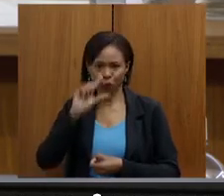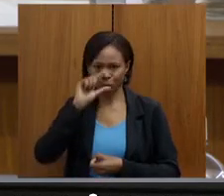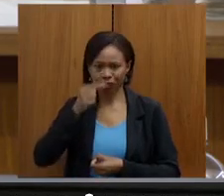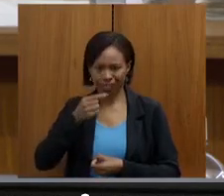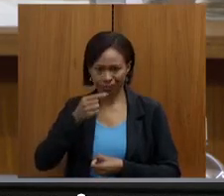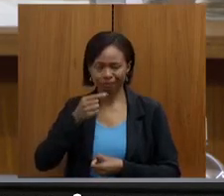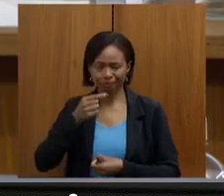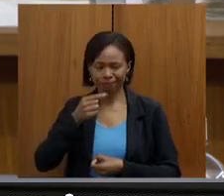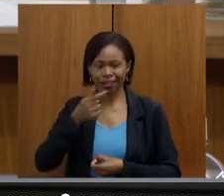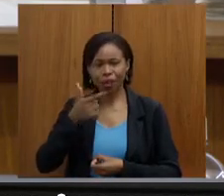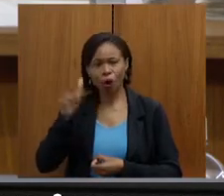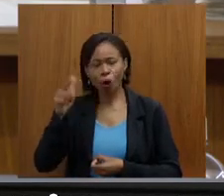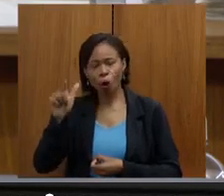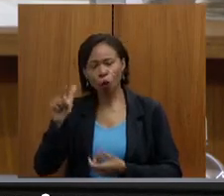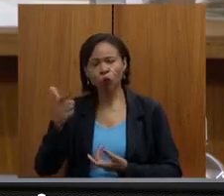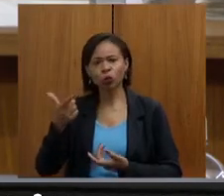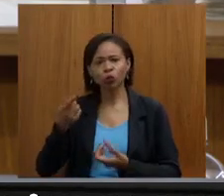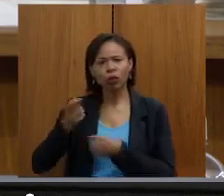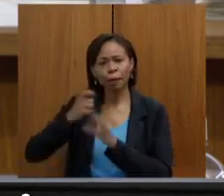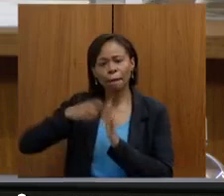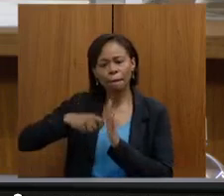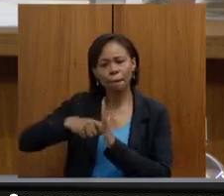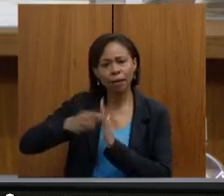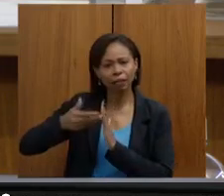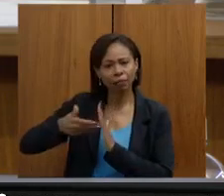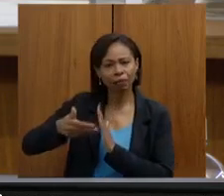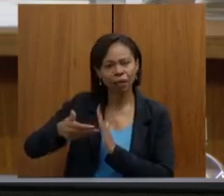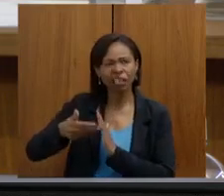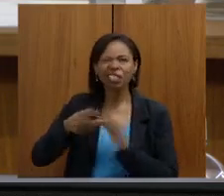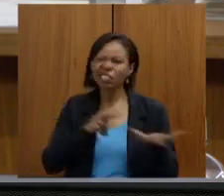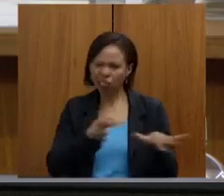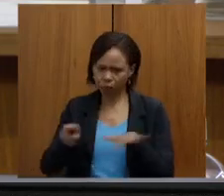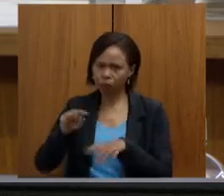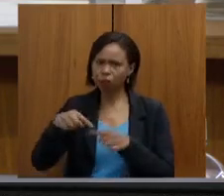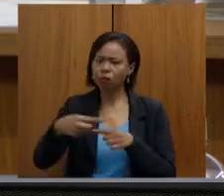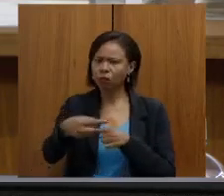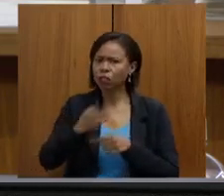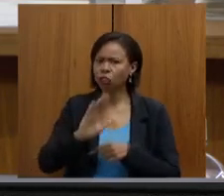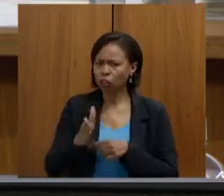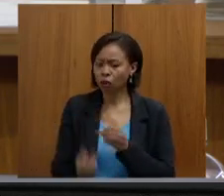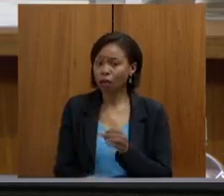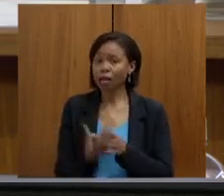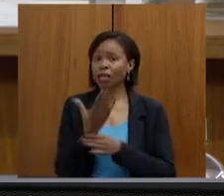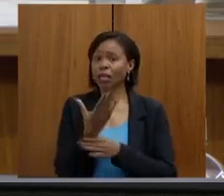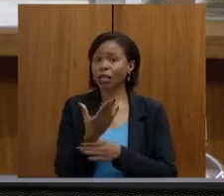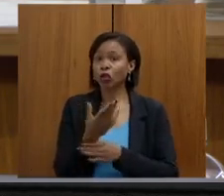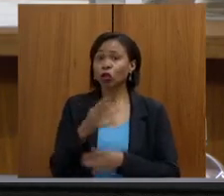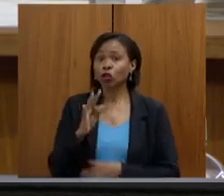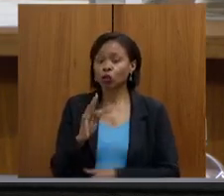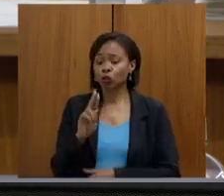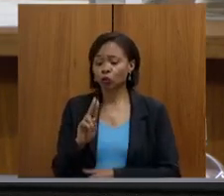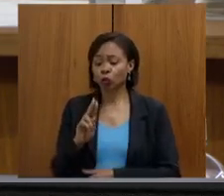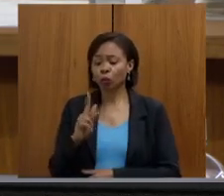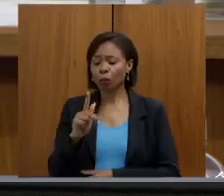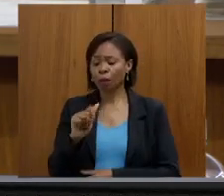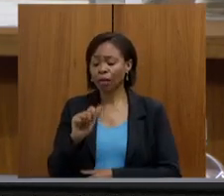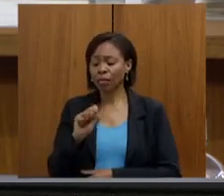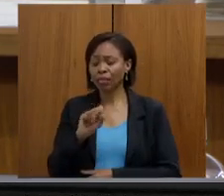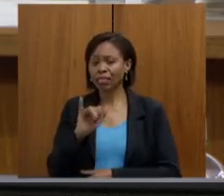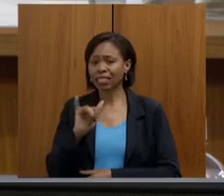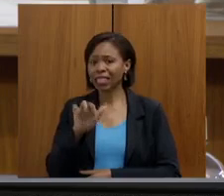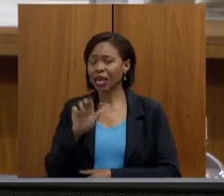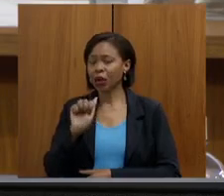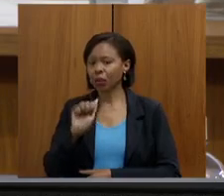nas próximas nos próximos meses a semana que vem a gente já deve inaugurar Tupaciguara e nos próximos